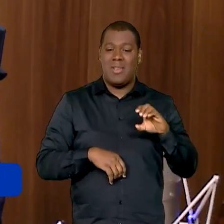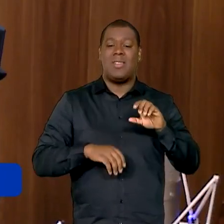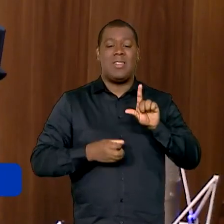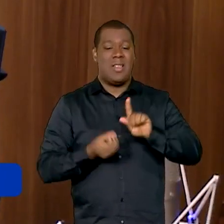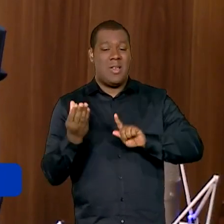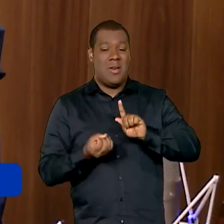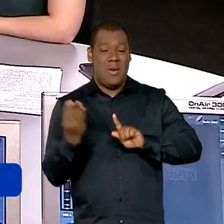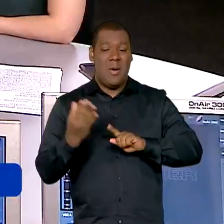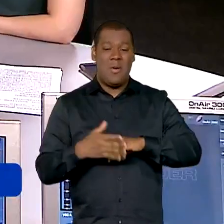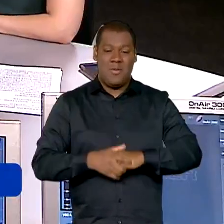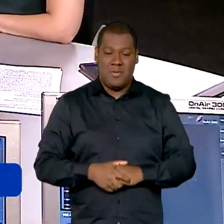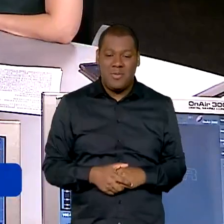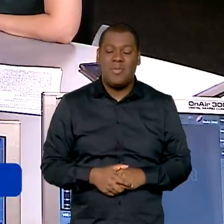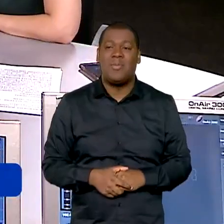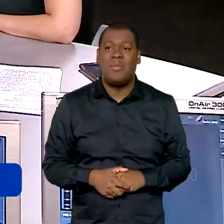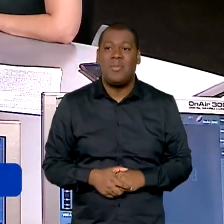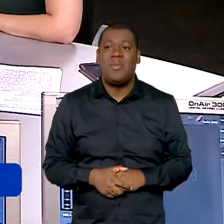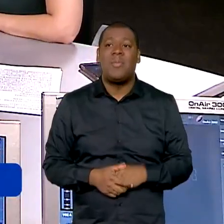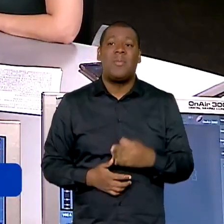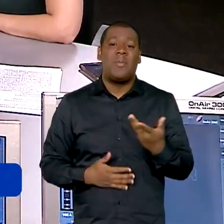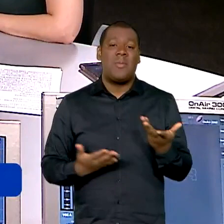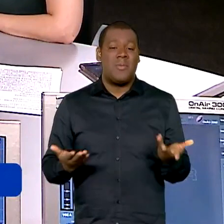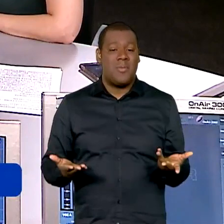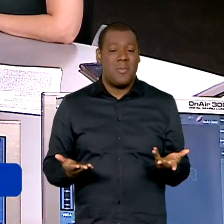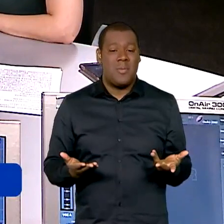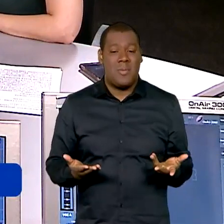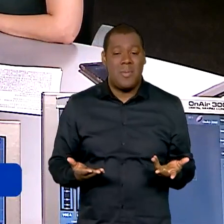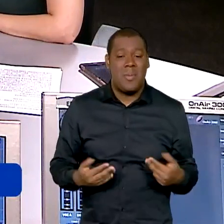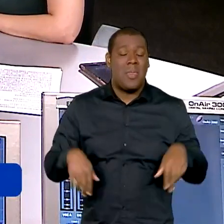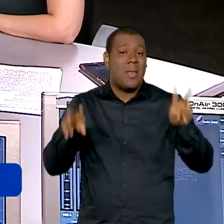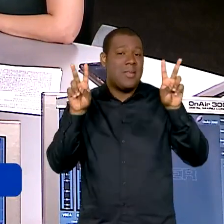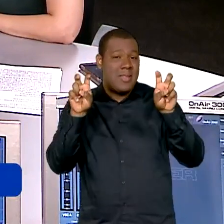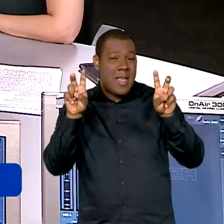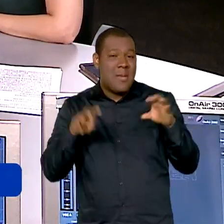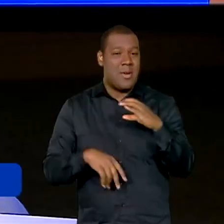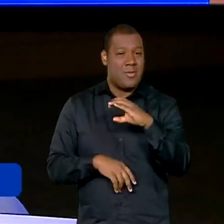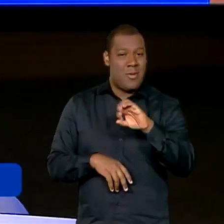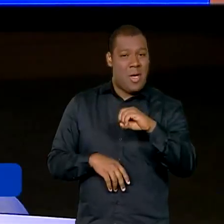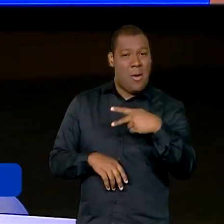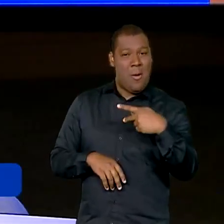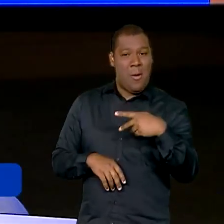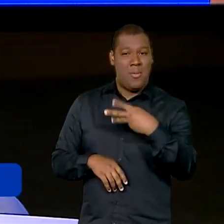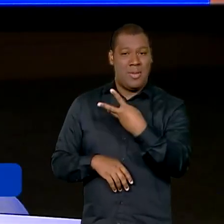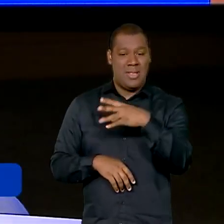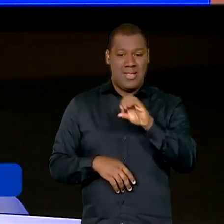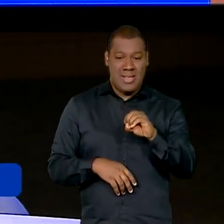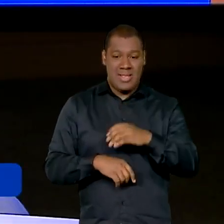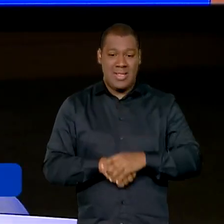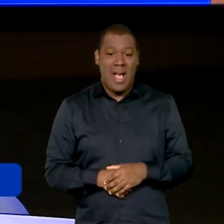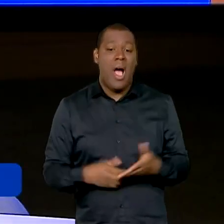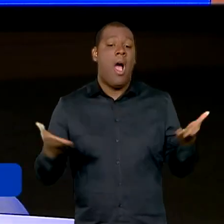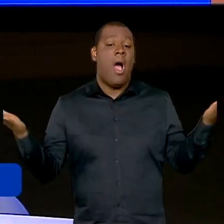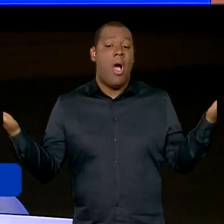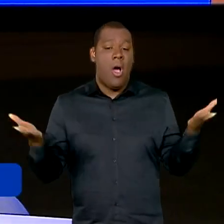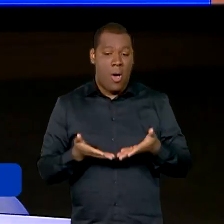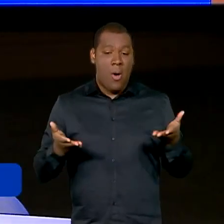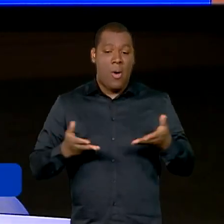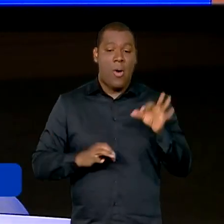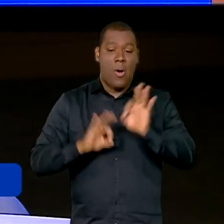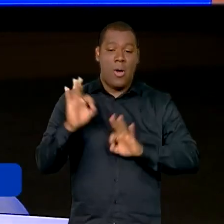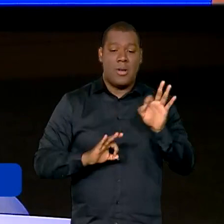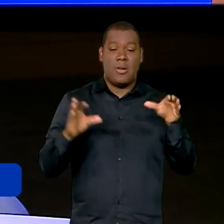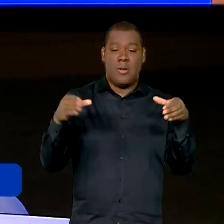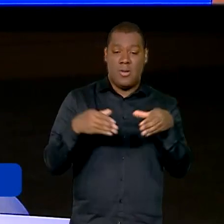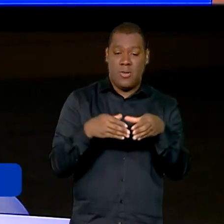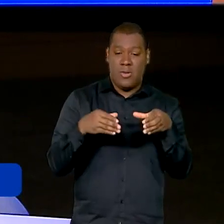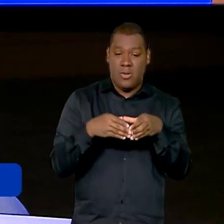inteiro. Maravilha, ministro. Vamos começar falando da COP30, Foi formado agora um grupo, a